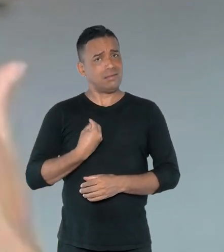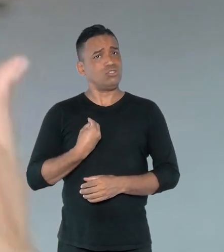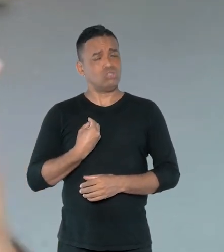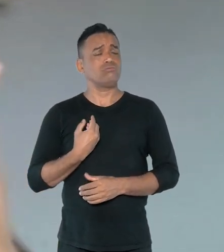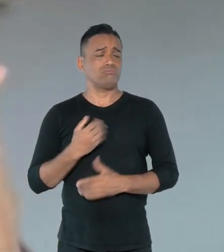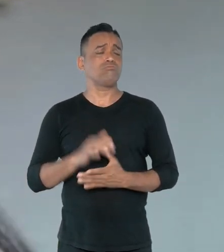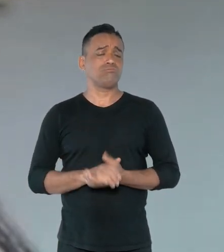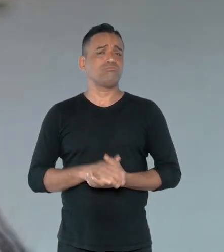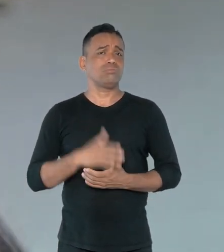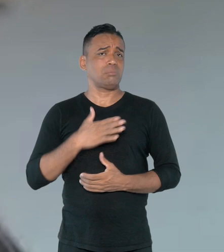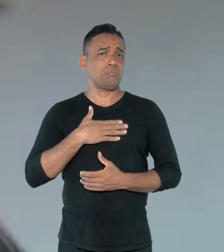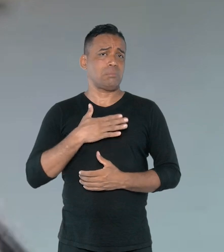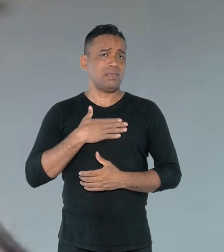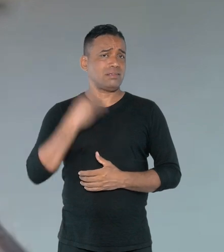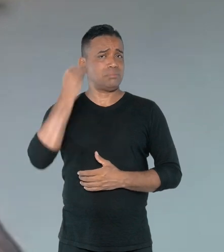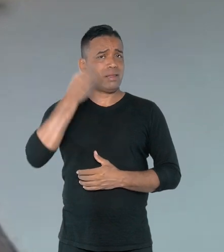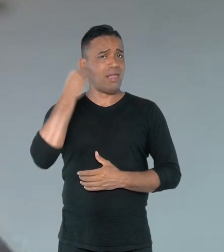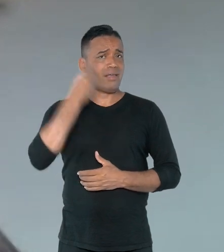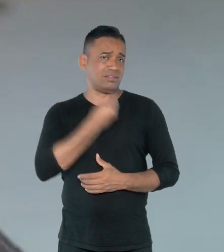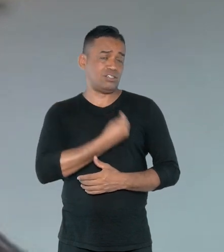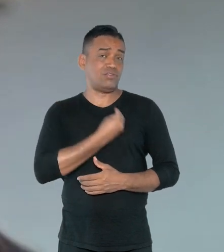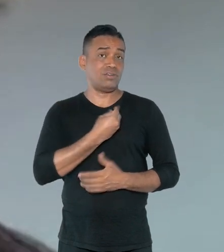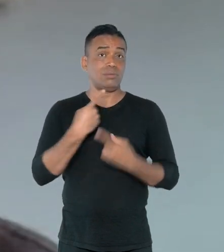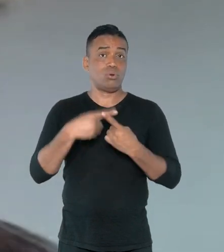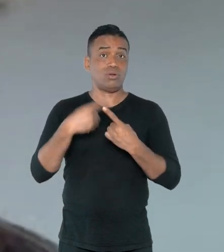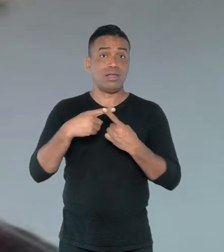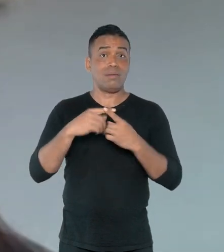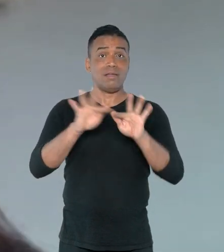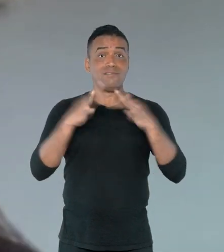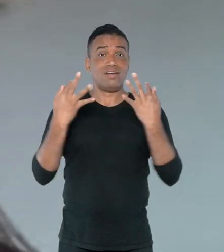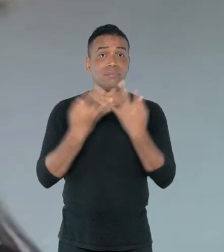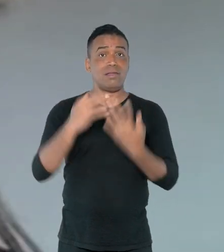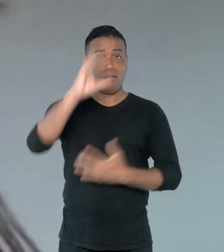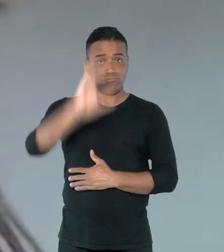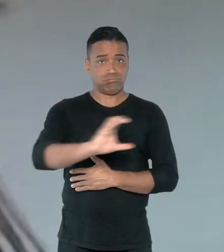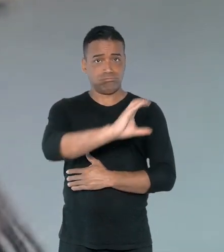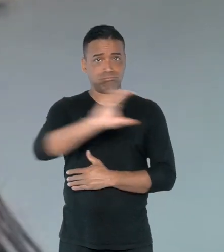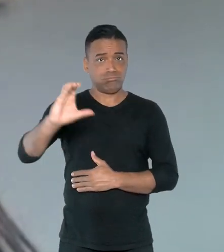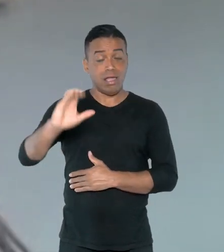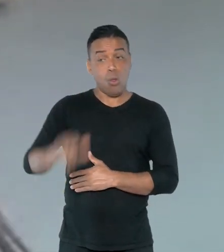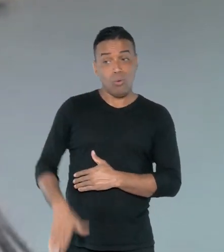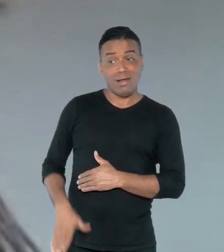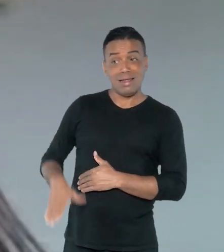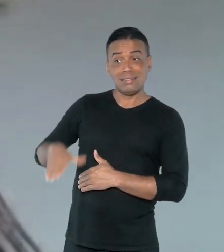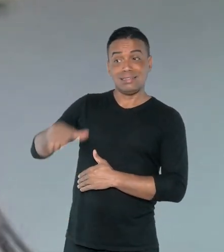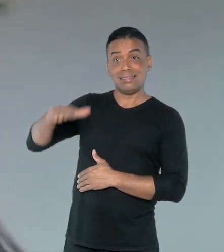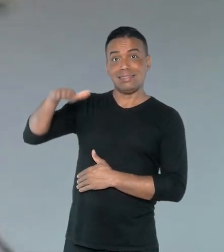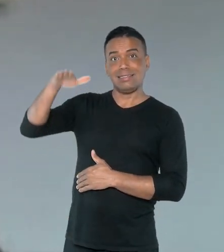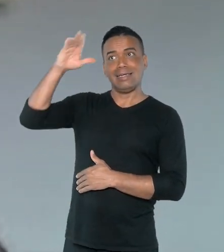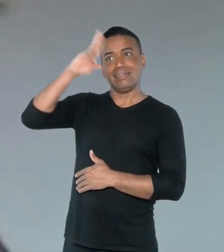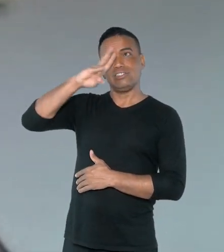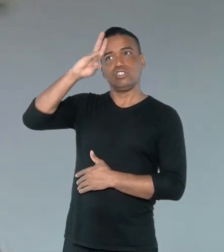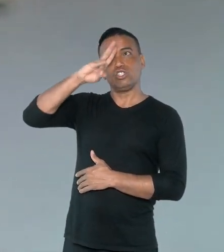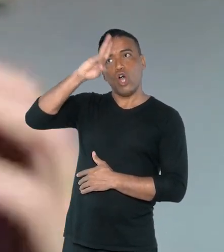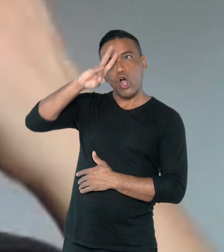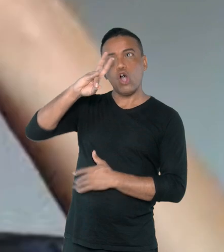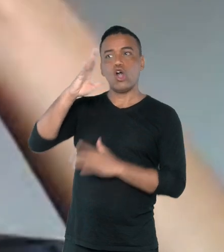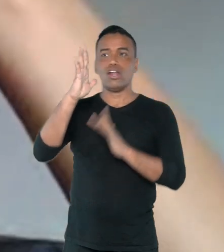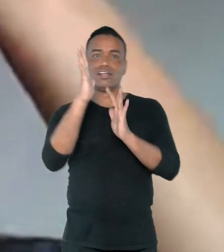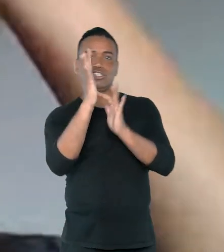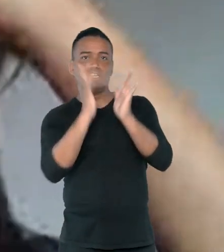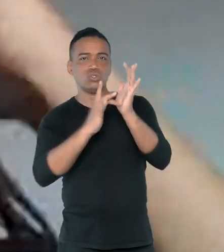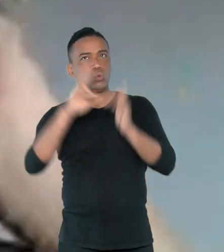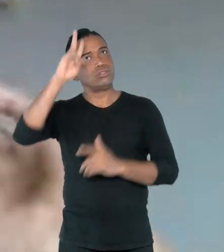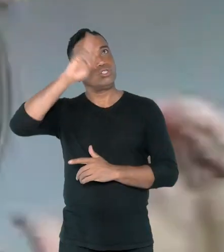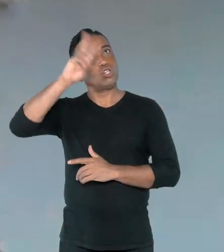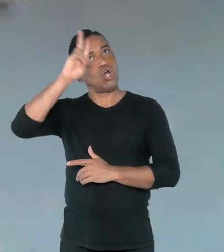vida, porque a minha família é católica e eu cresci ouvindo as histórias de Jesus,